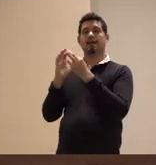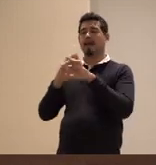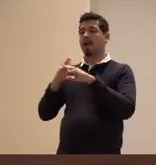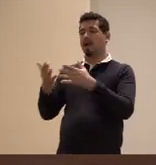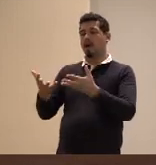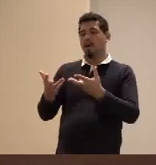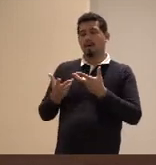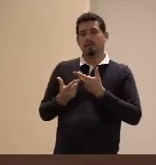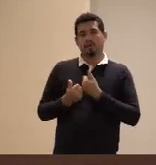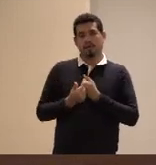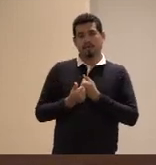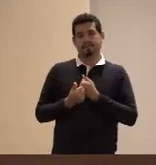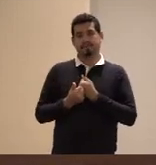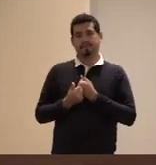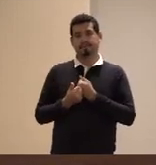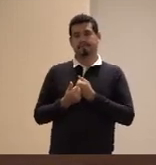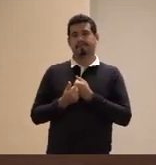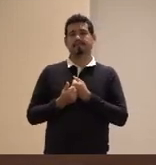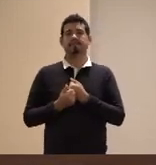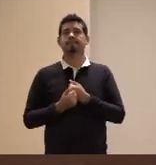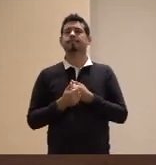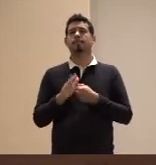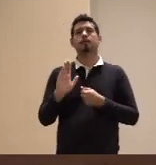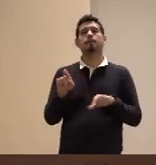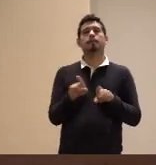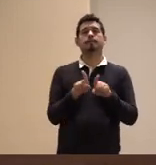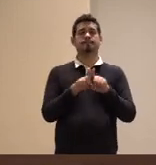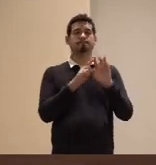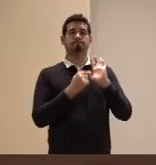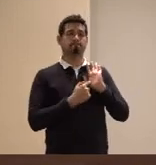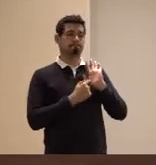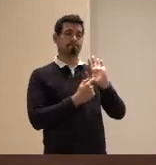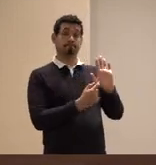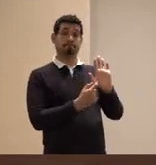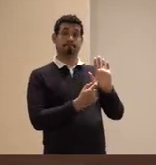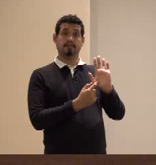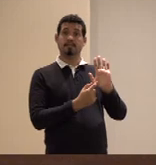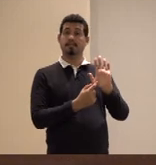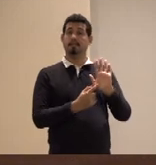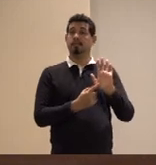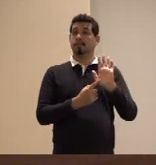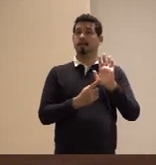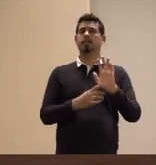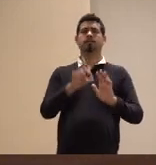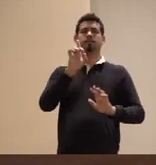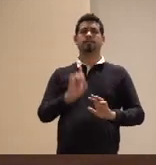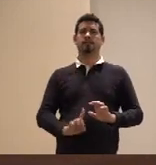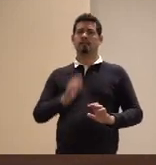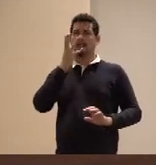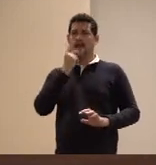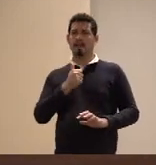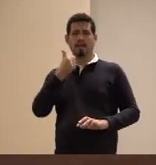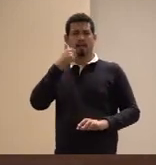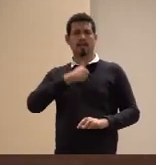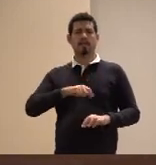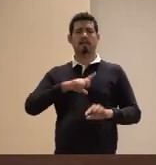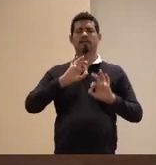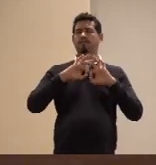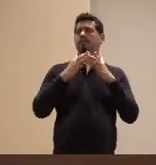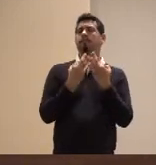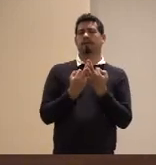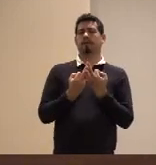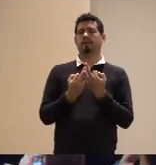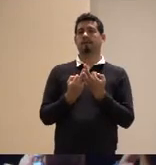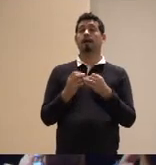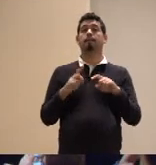acolhedora. E tive, aí eu trago aqui algum, esse El Derecho del Niño e la Niña a la Familia, que